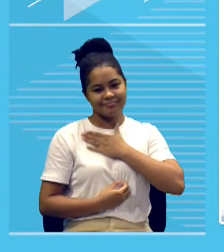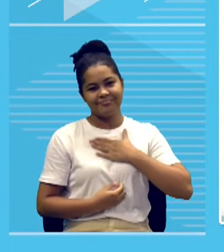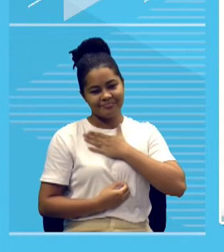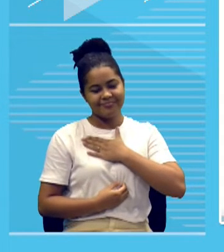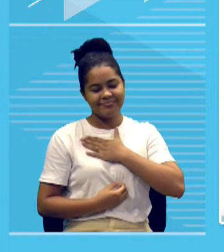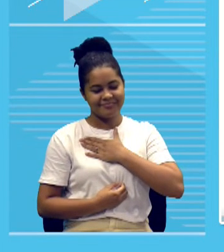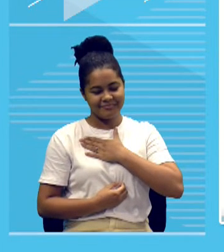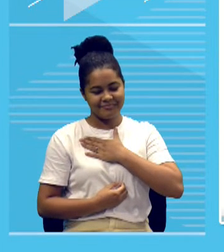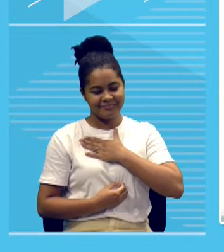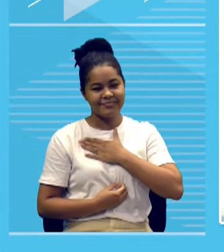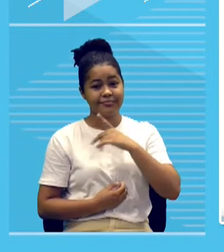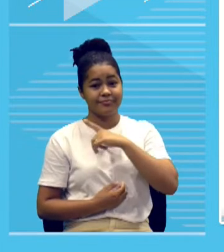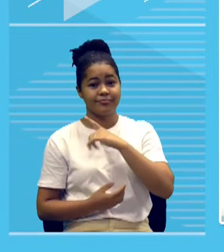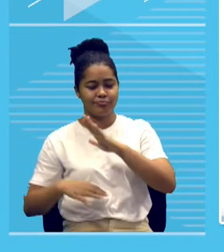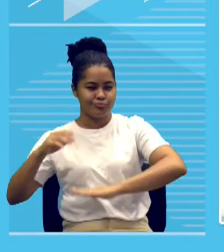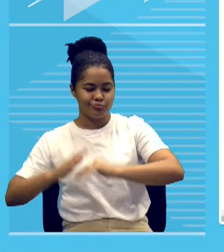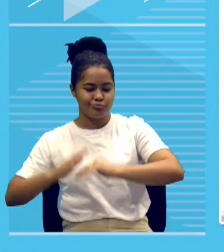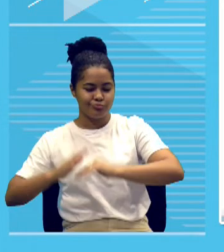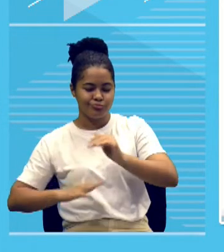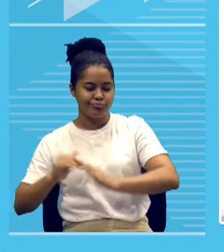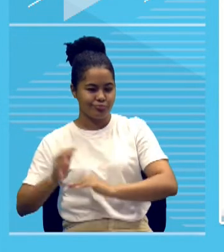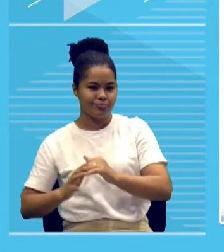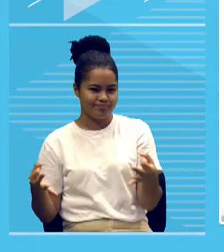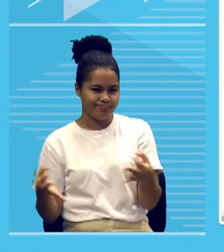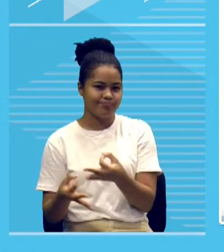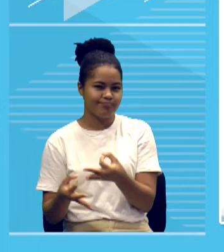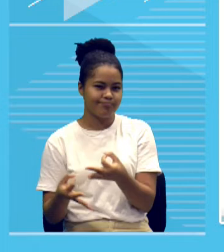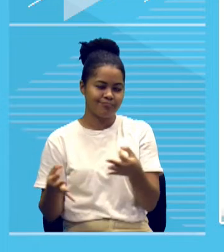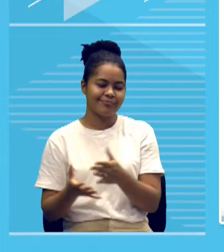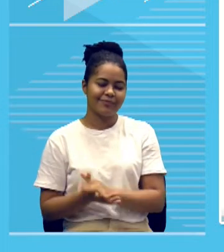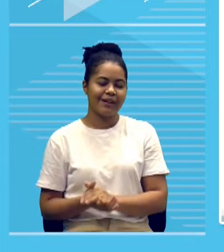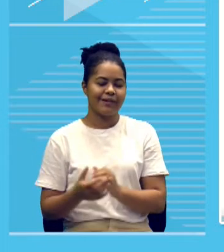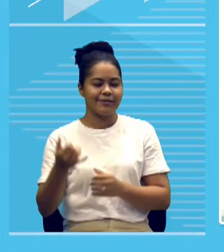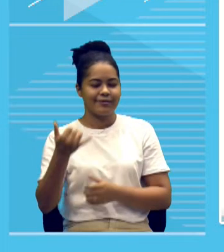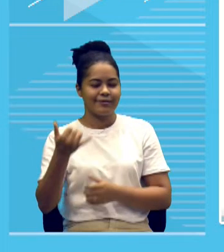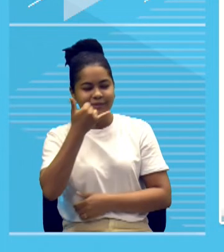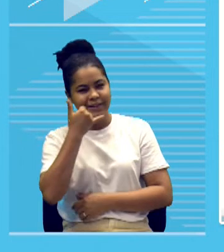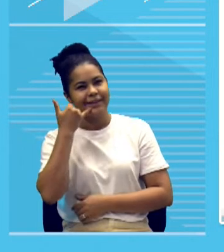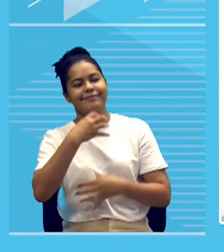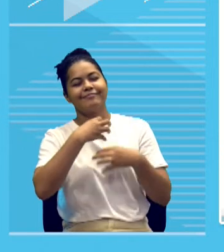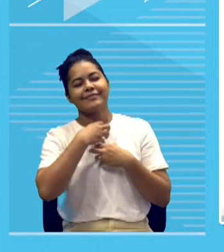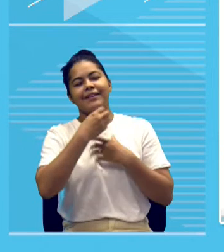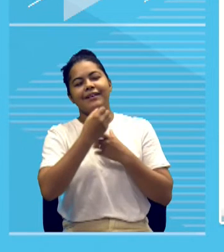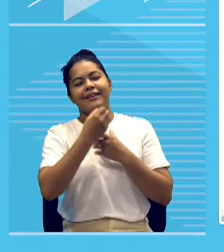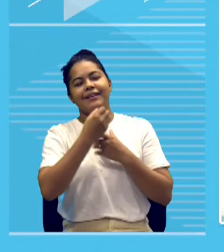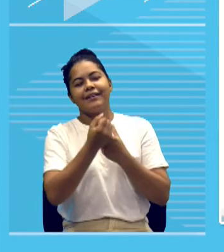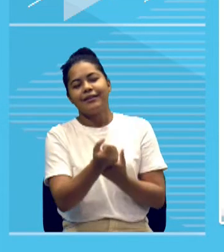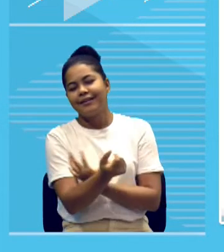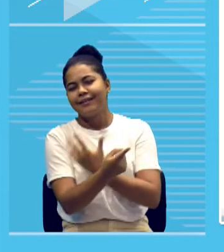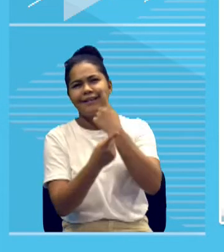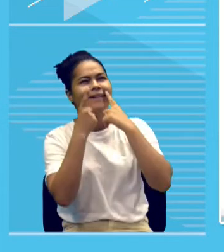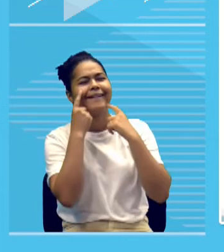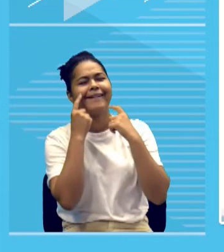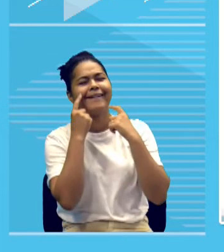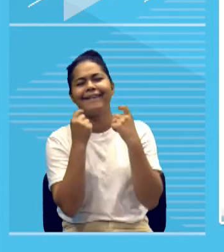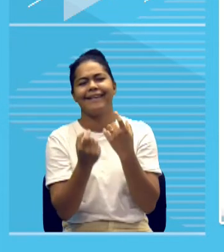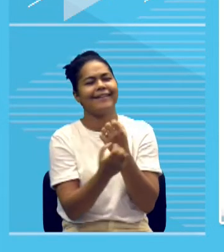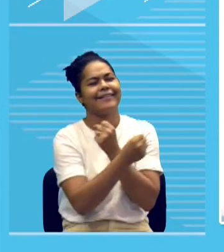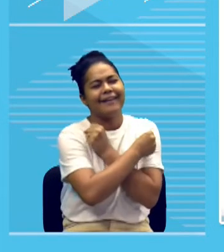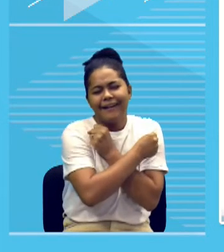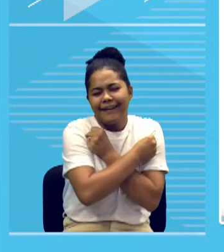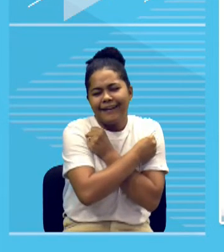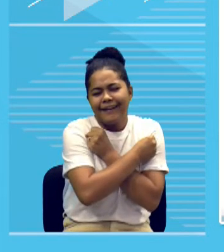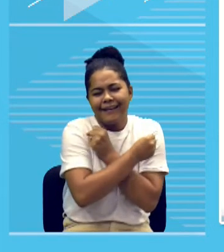vocês você é um mega profissional aí ele chorou se emocionou a gente se abraçou